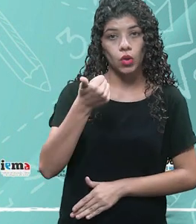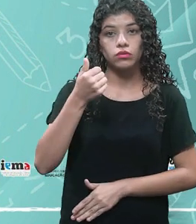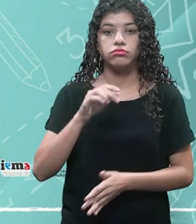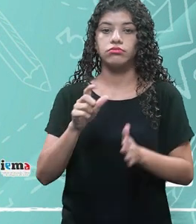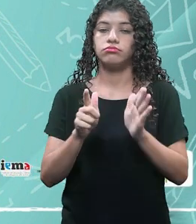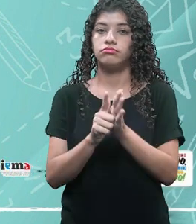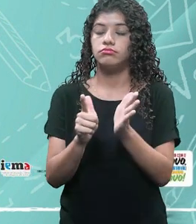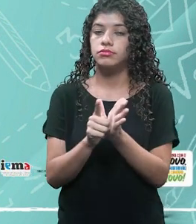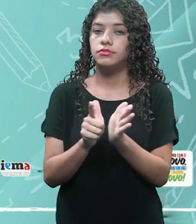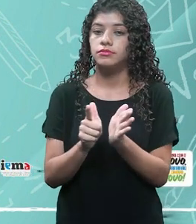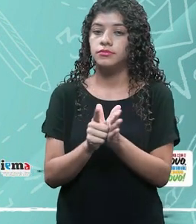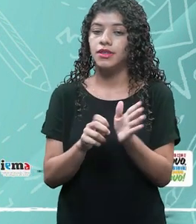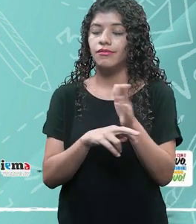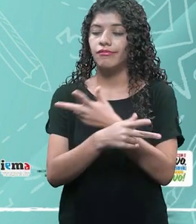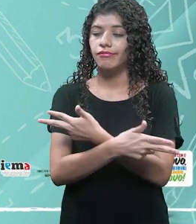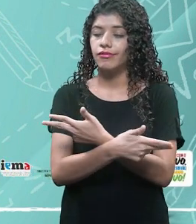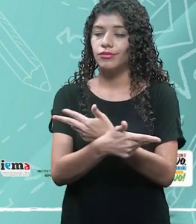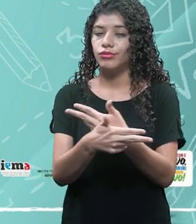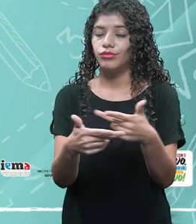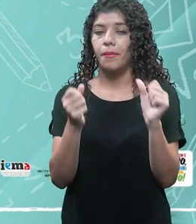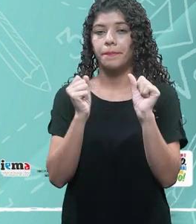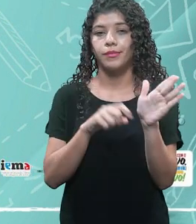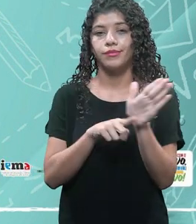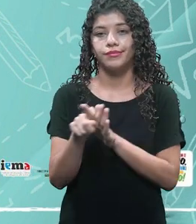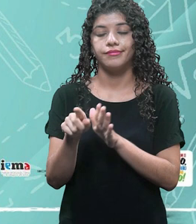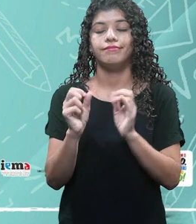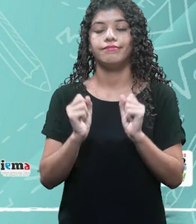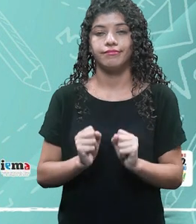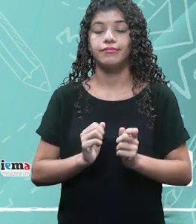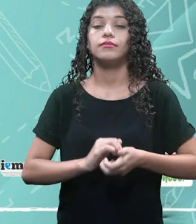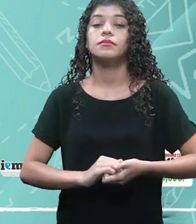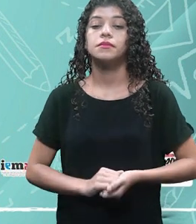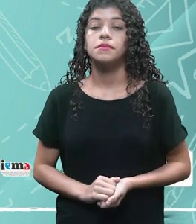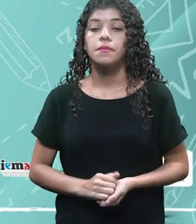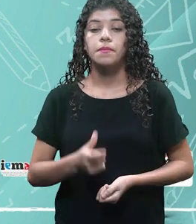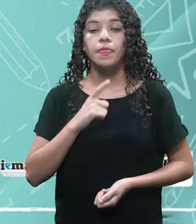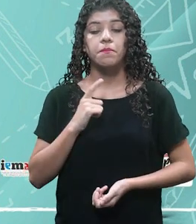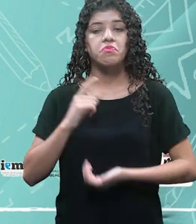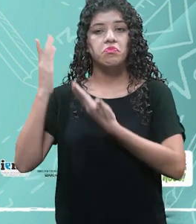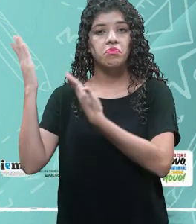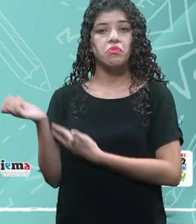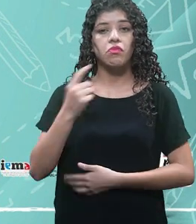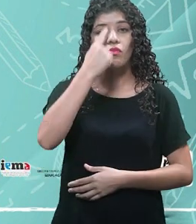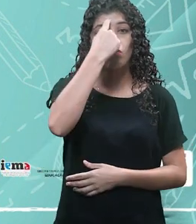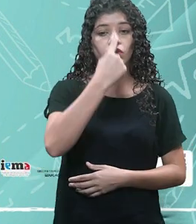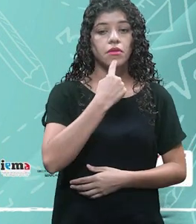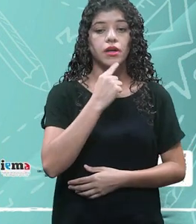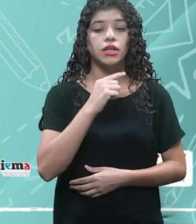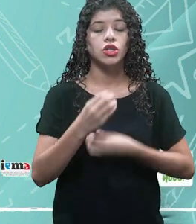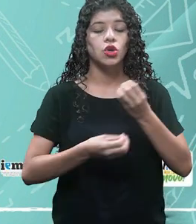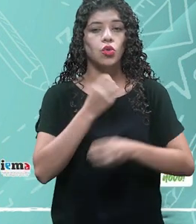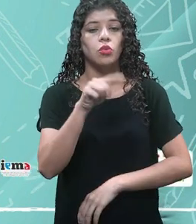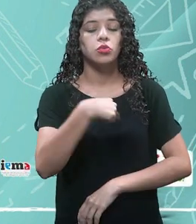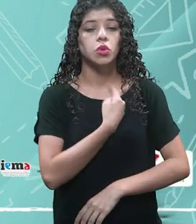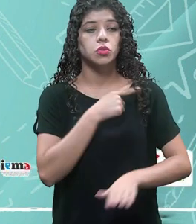parte várias perguntas podem ser feitas eu coloquei aqui essa figura né que ela ilustra um pouquinho como que a gente pode